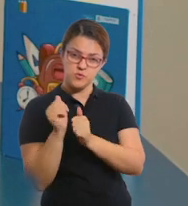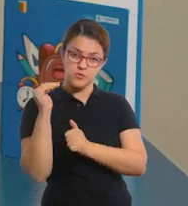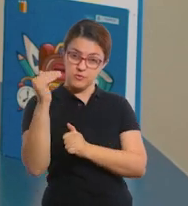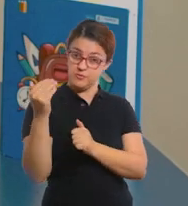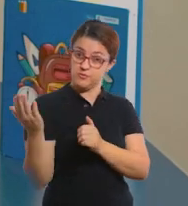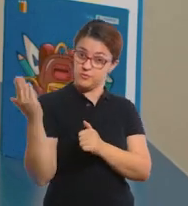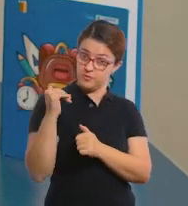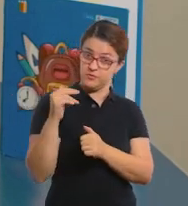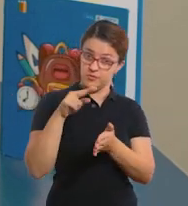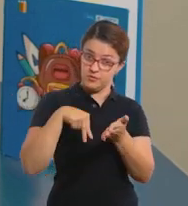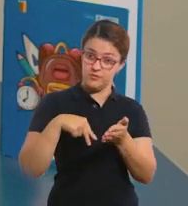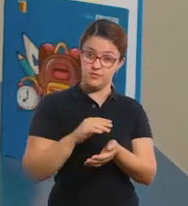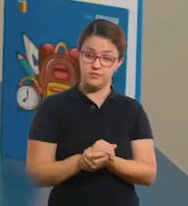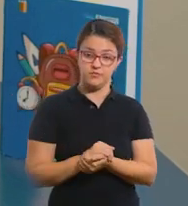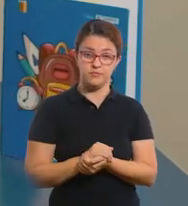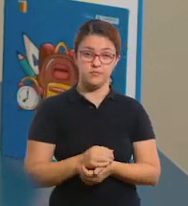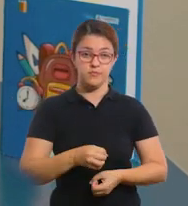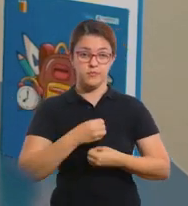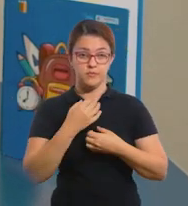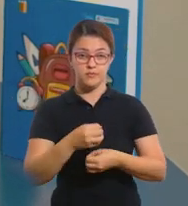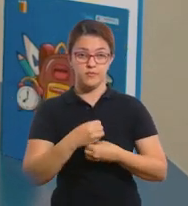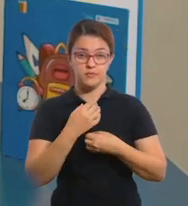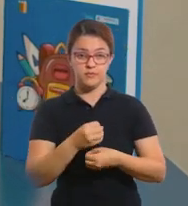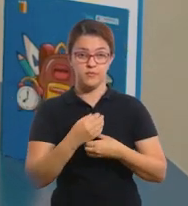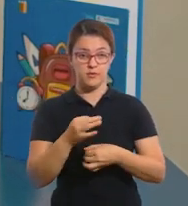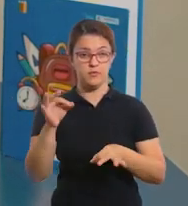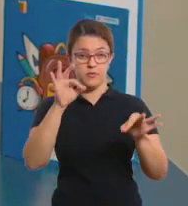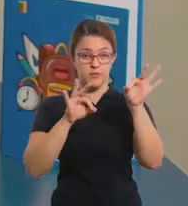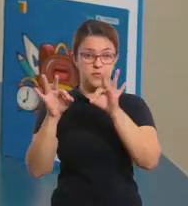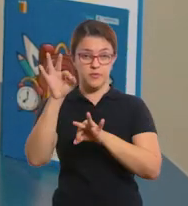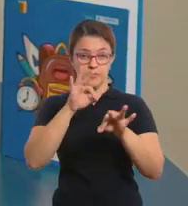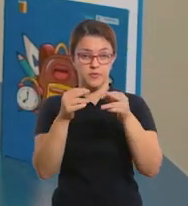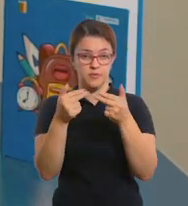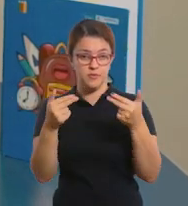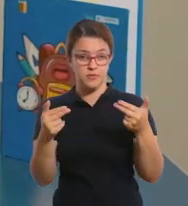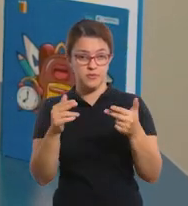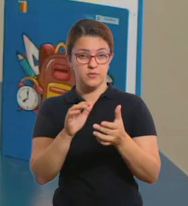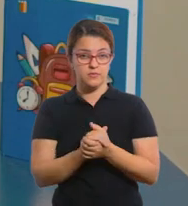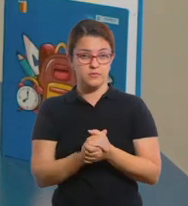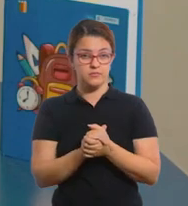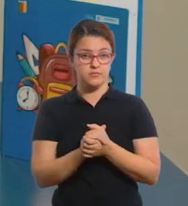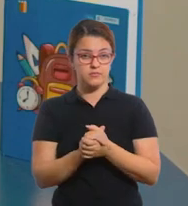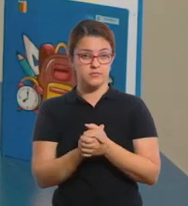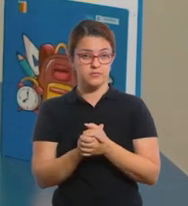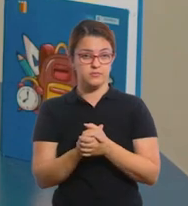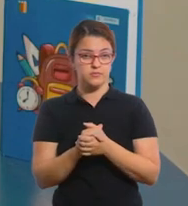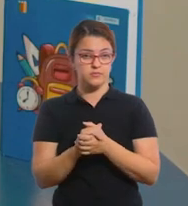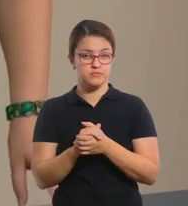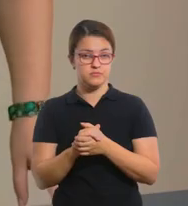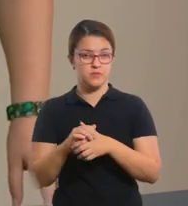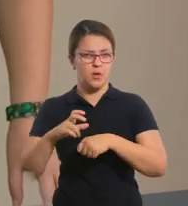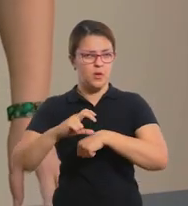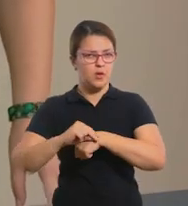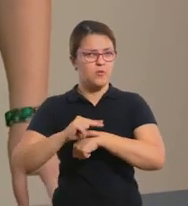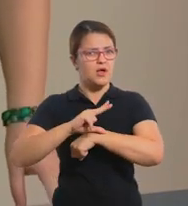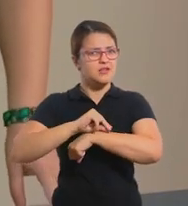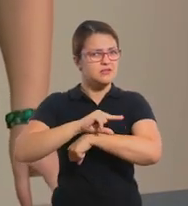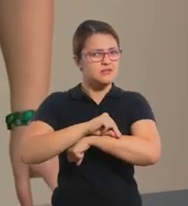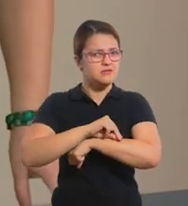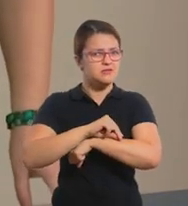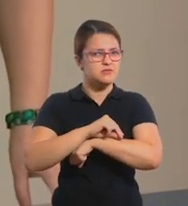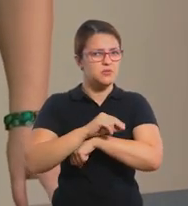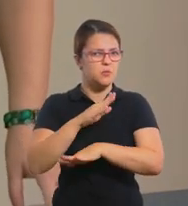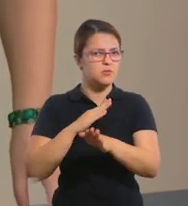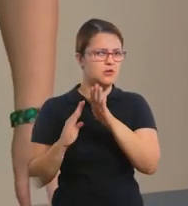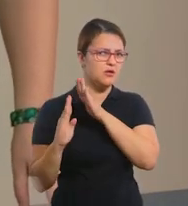adulto em sua casa vamos ler um poema para insetos louva-a-deus é lutador